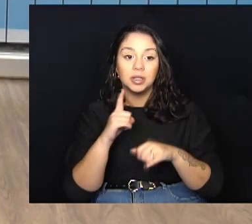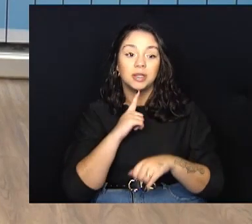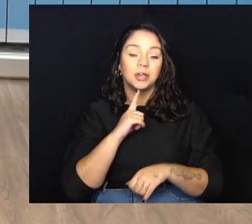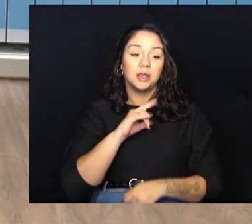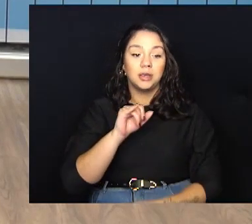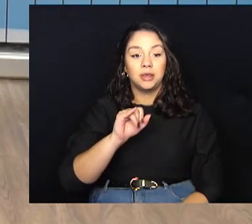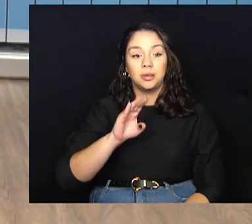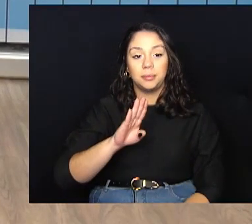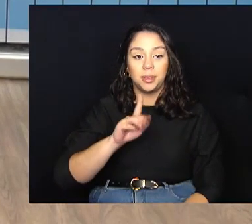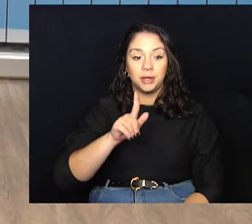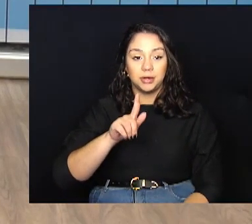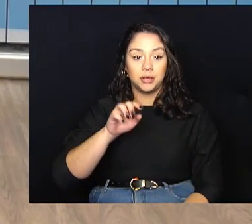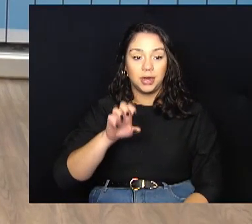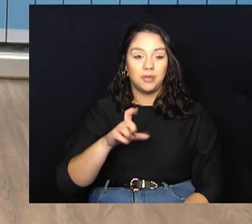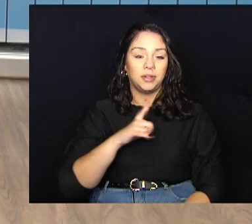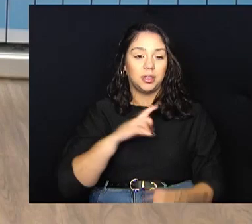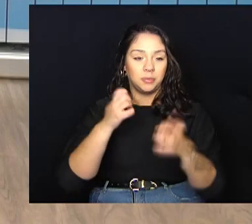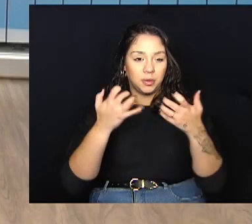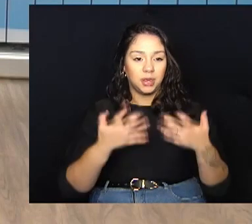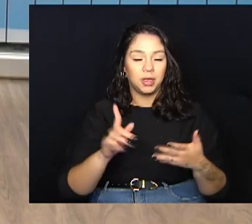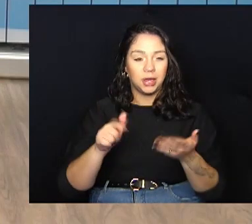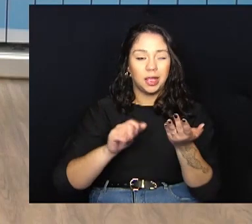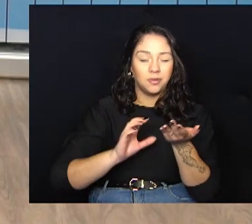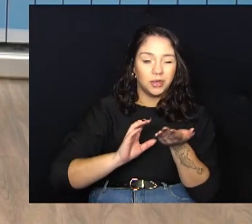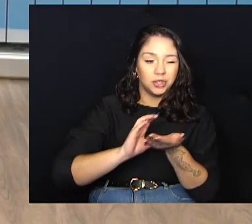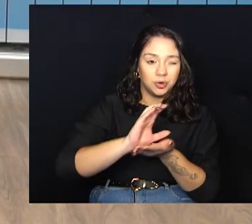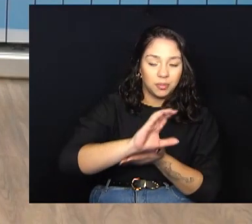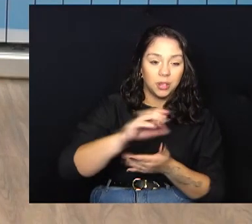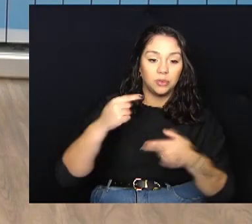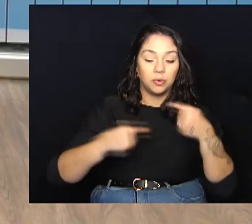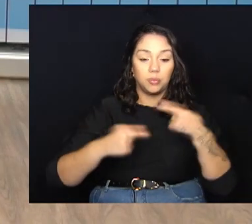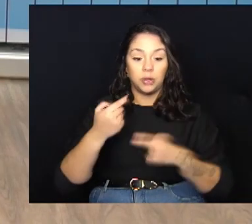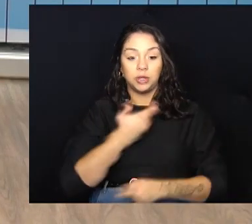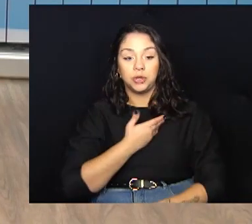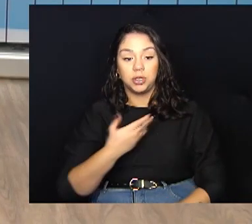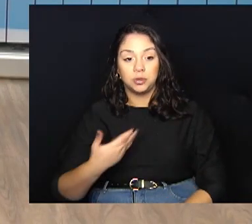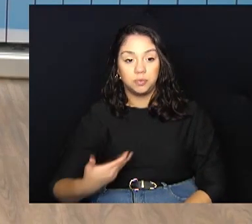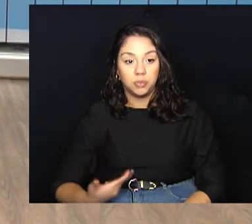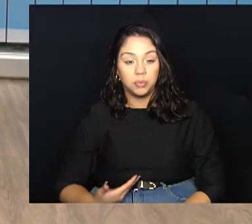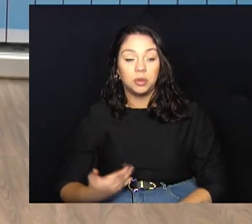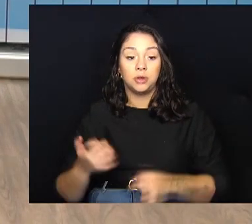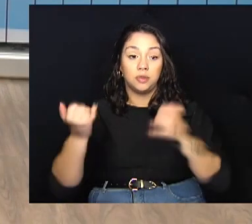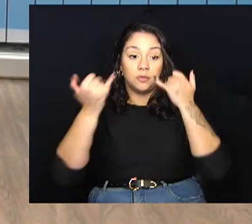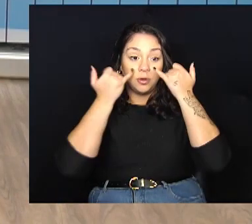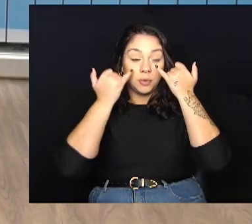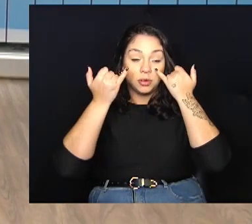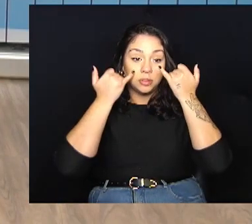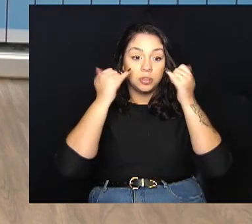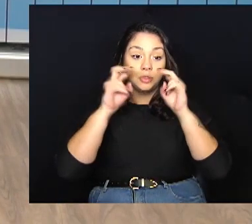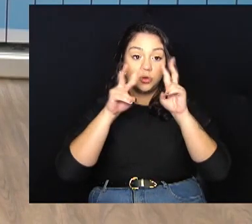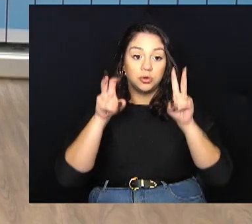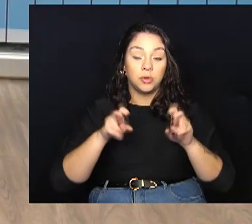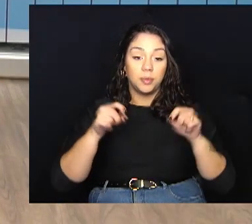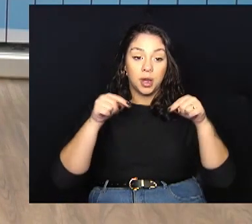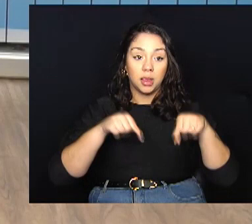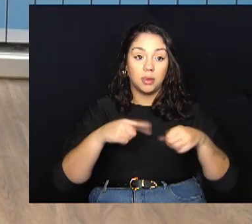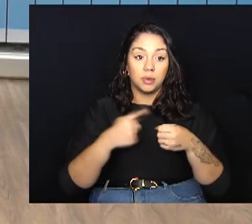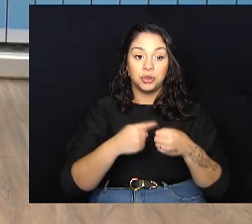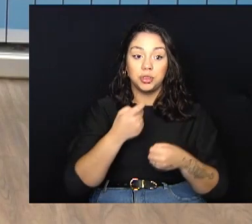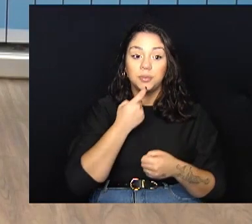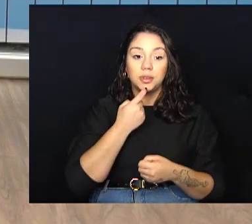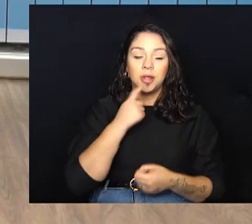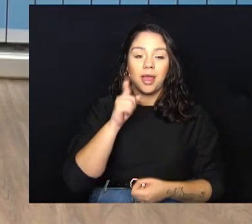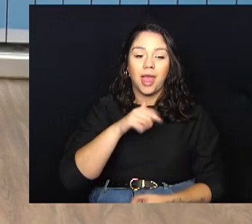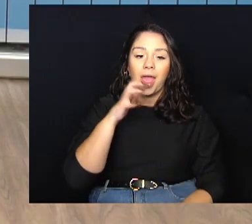IBGE nós vamos repercutir aqui questão de investimentos de políticas públicas tem informações sobre aqui a Metrópole de Campinas então é